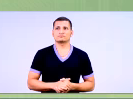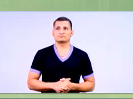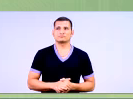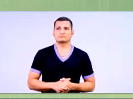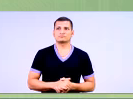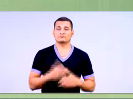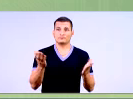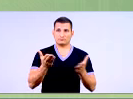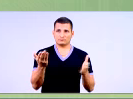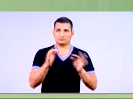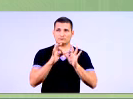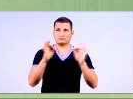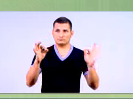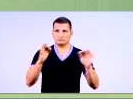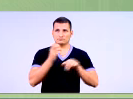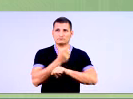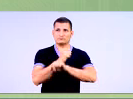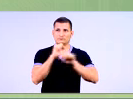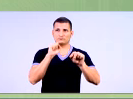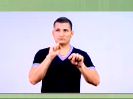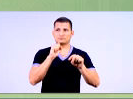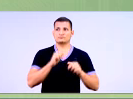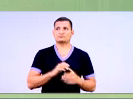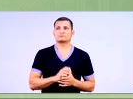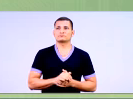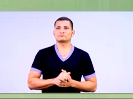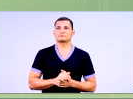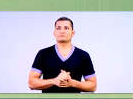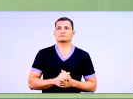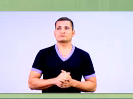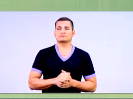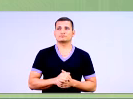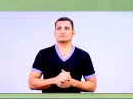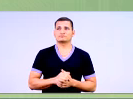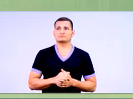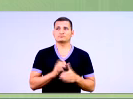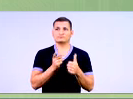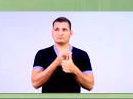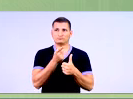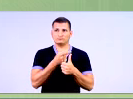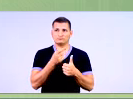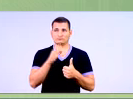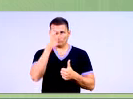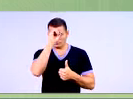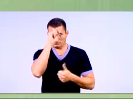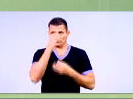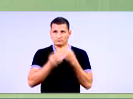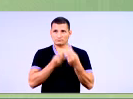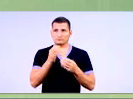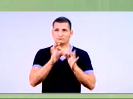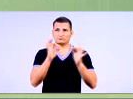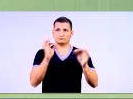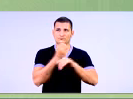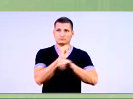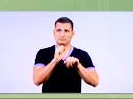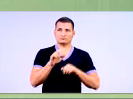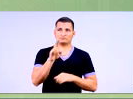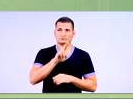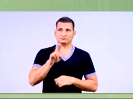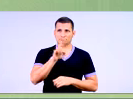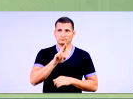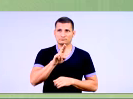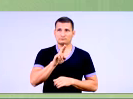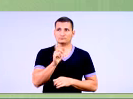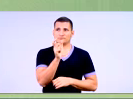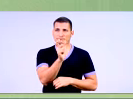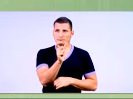à negativa? A primeira coisa, a gente aprendeu que para colocar na forma negativa, a gente vai usar aquela contração